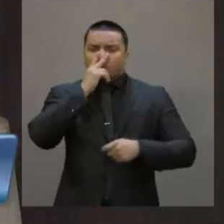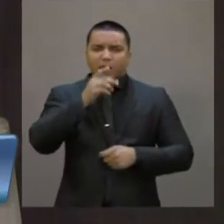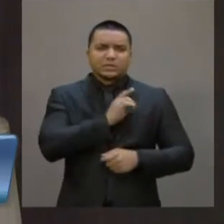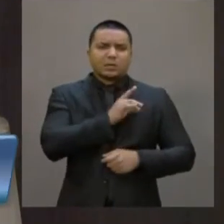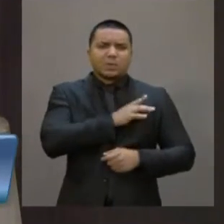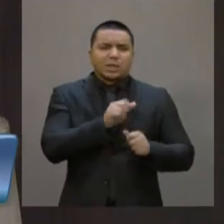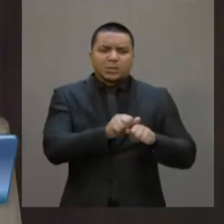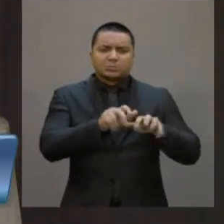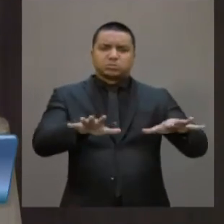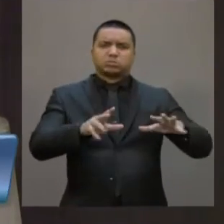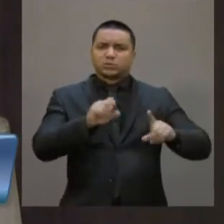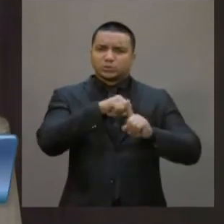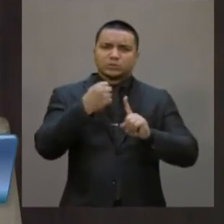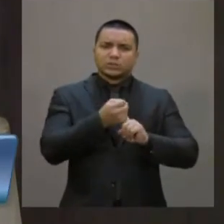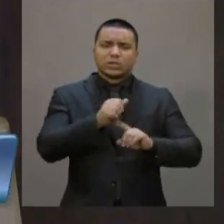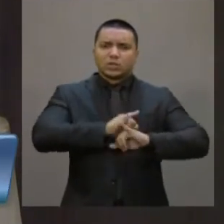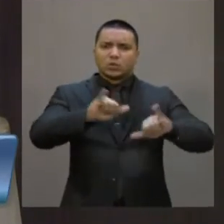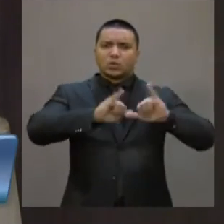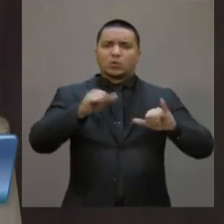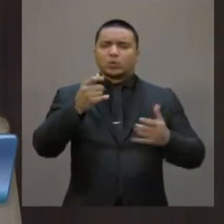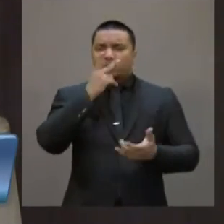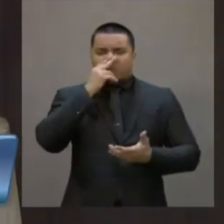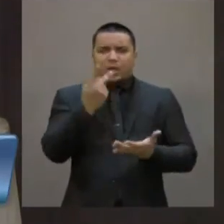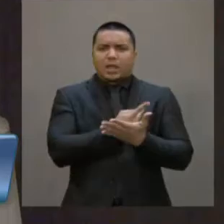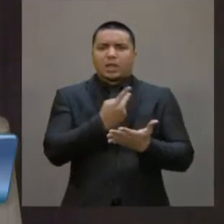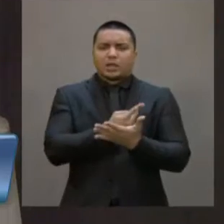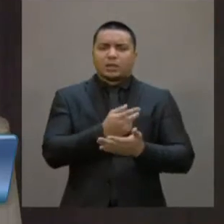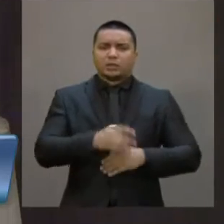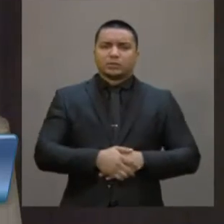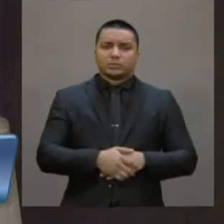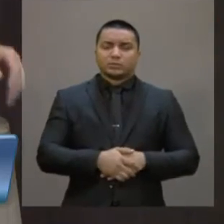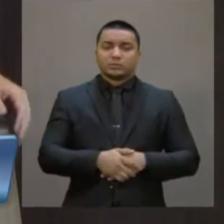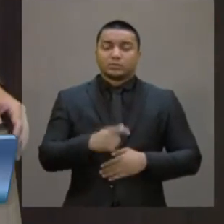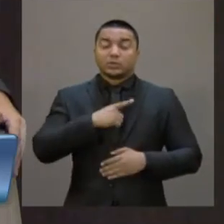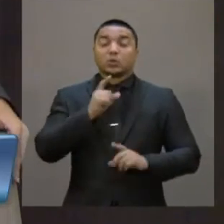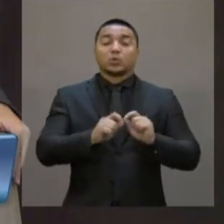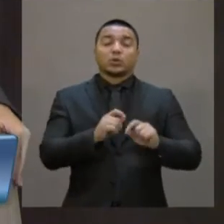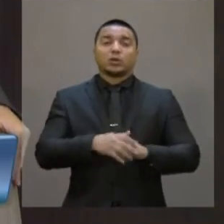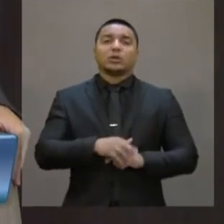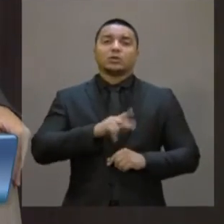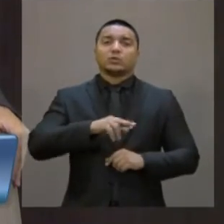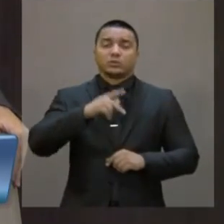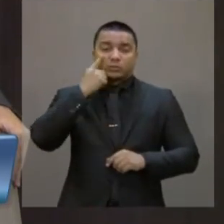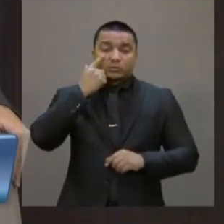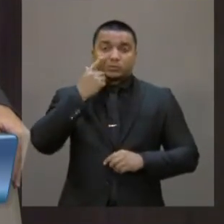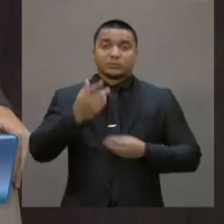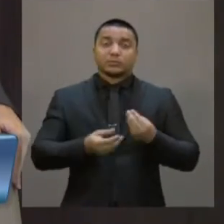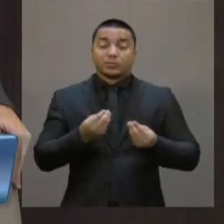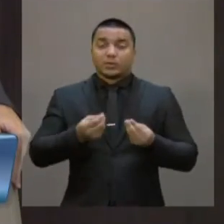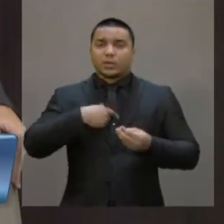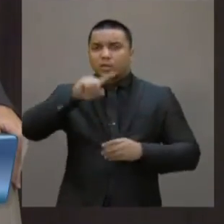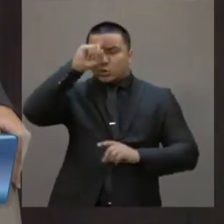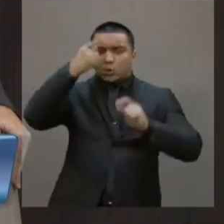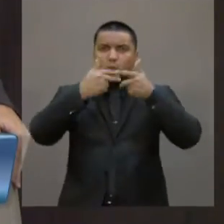na sociedade e apostar na desinformação. Deputada, eu estou acostado, não de discursos meramente